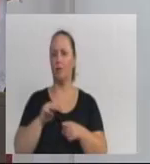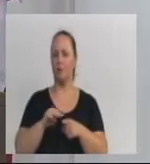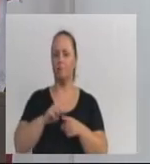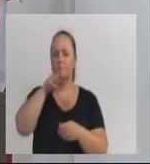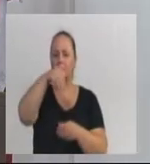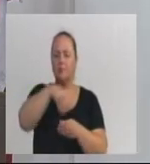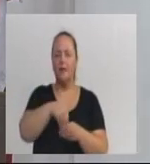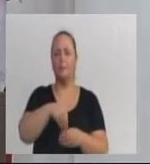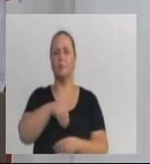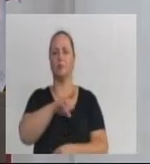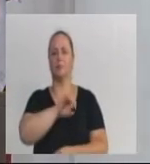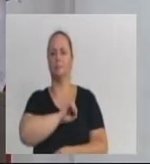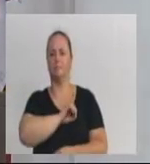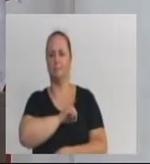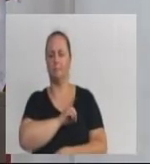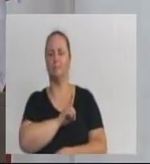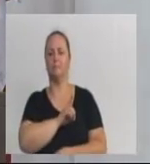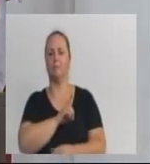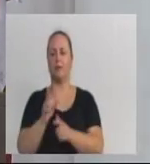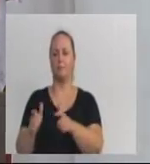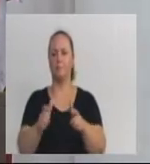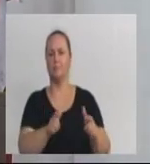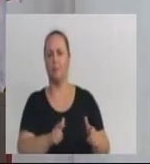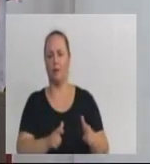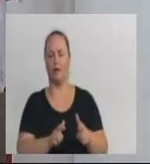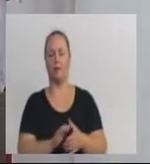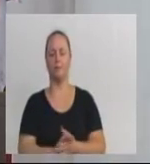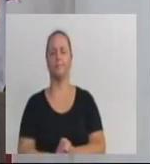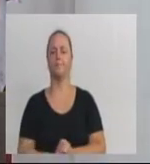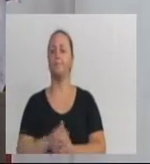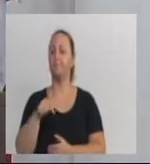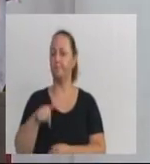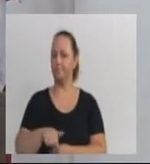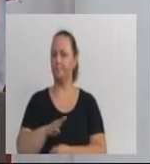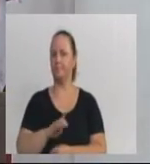delegacias regionais na nossa casa, no município de Blumenau.